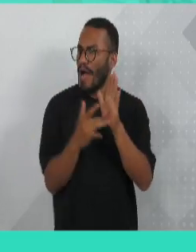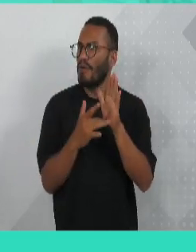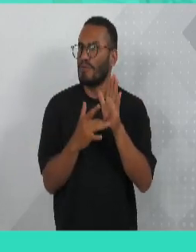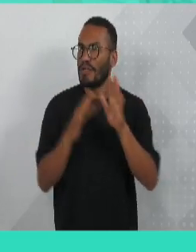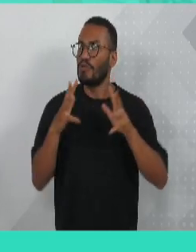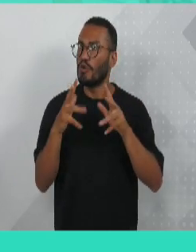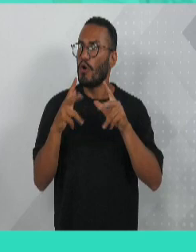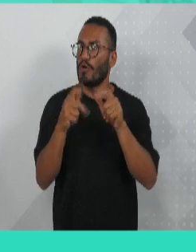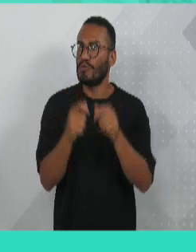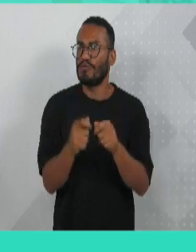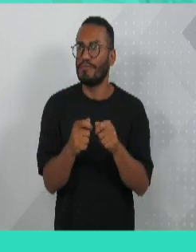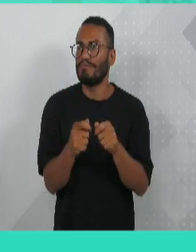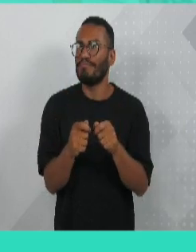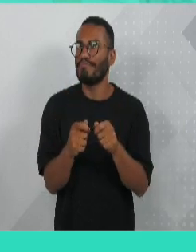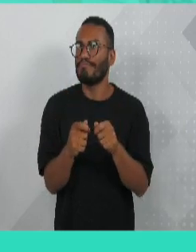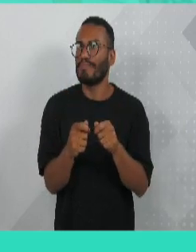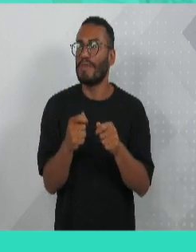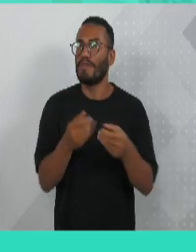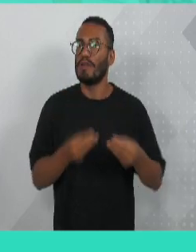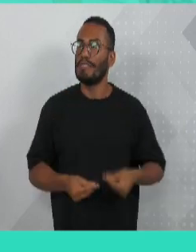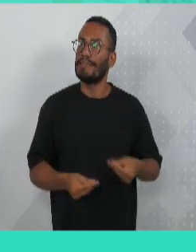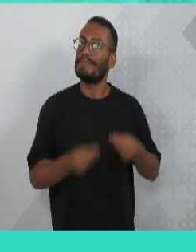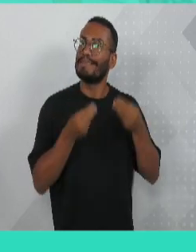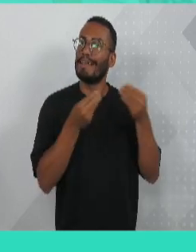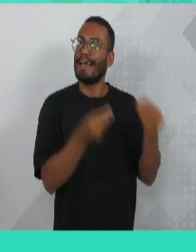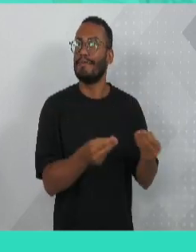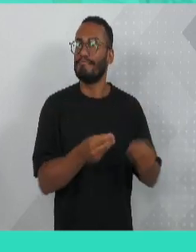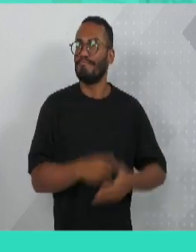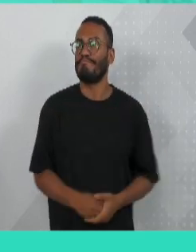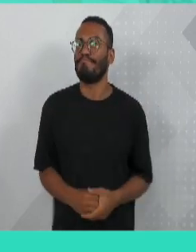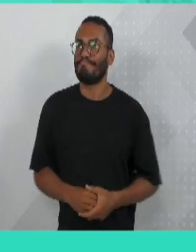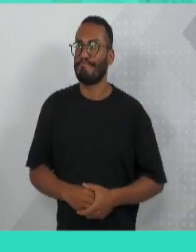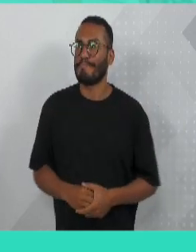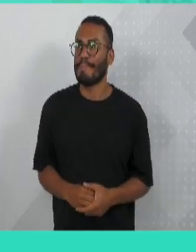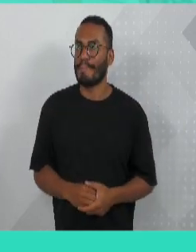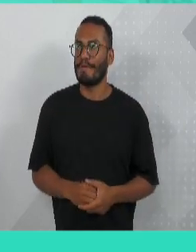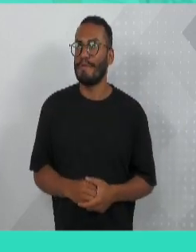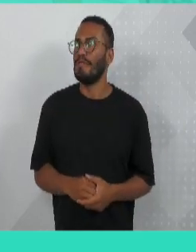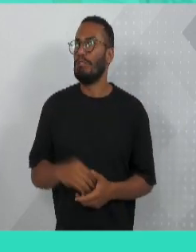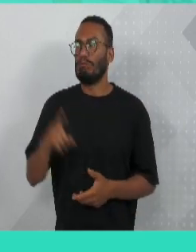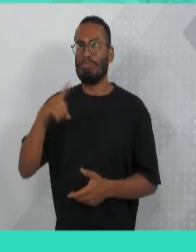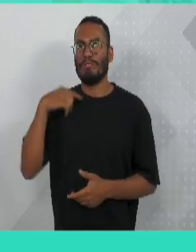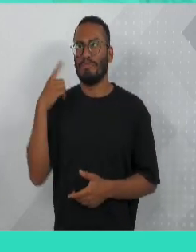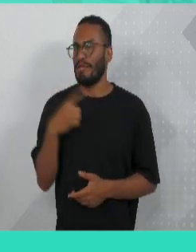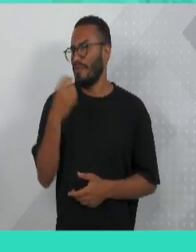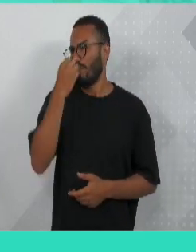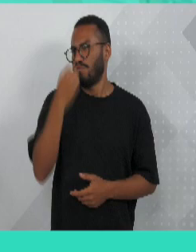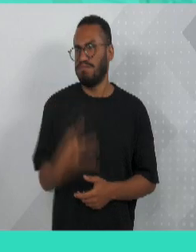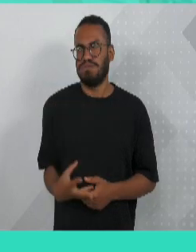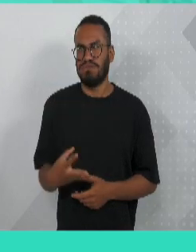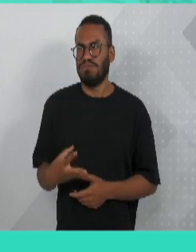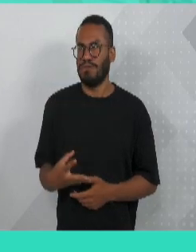eles foram foram entregues baita deputado